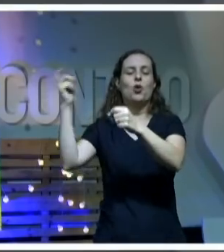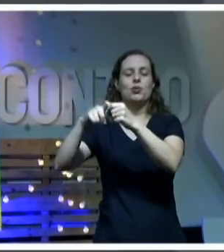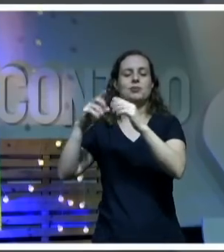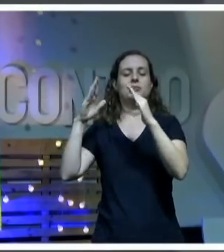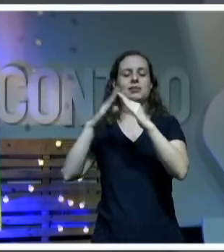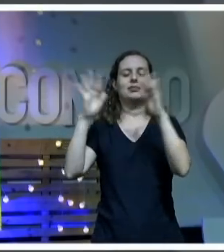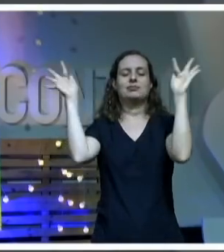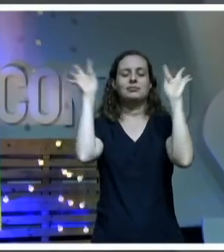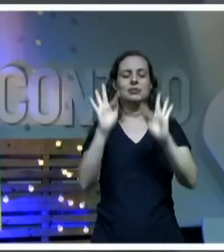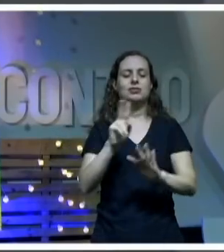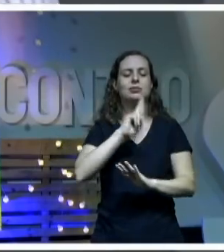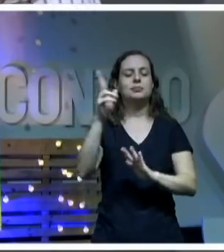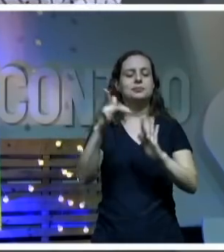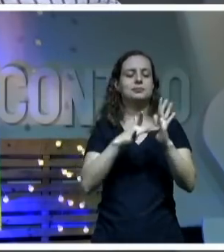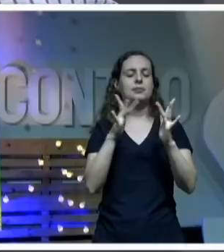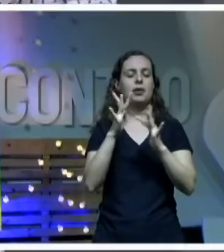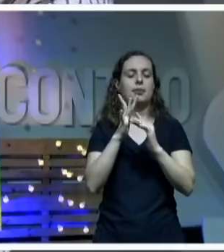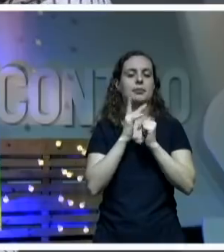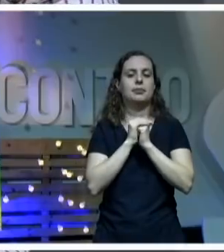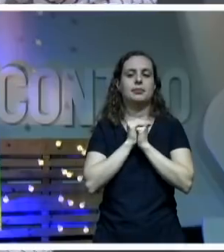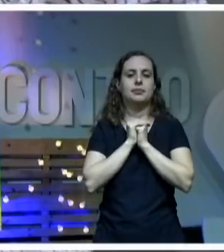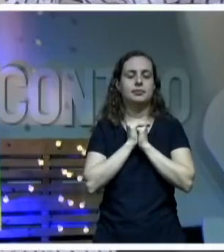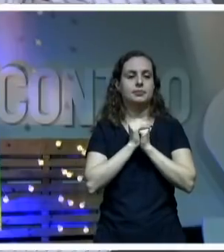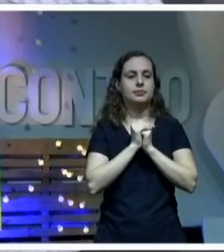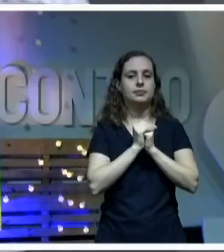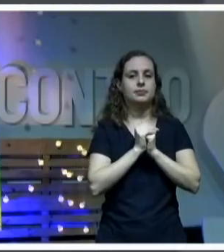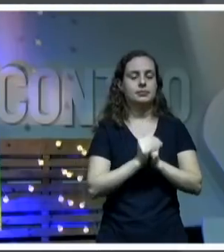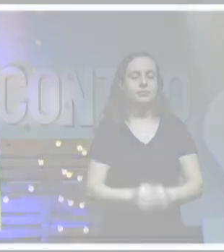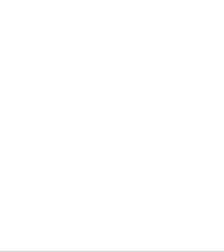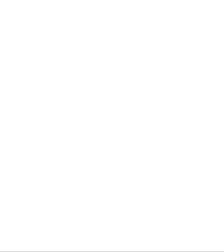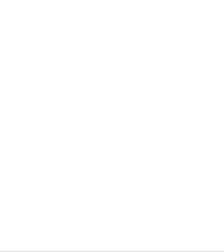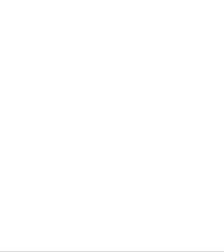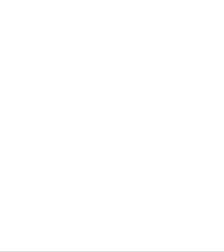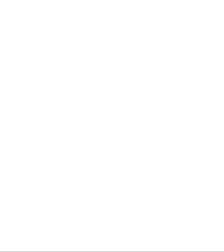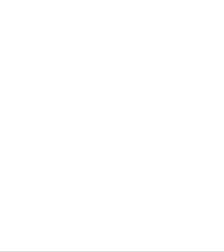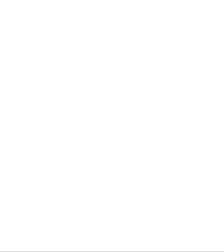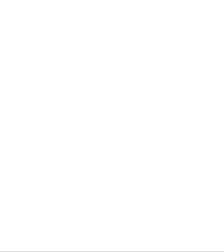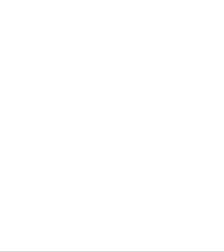em nome de jesus amém amigo eu te abençoe